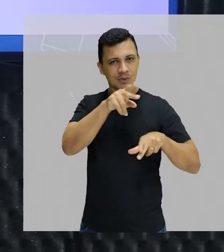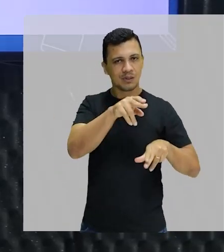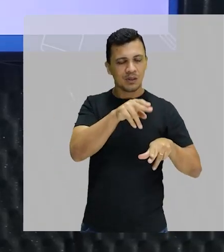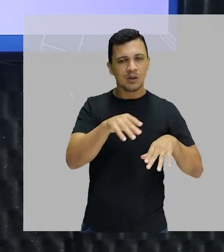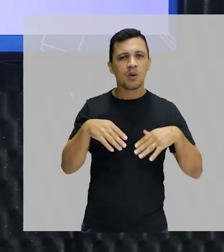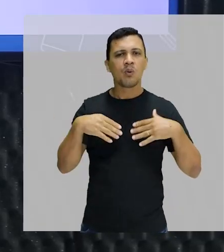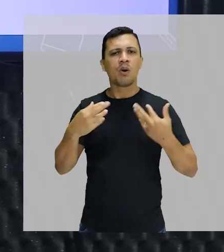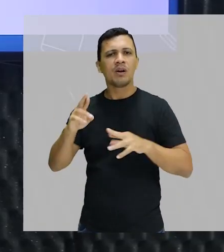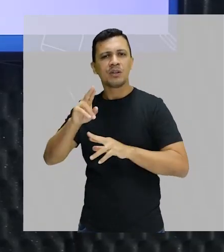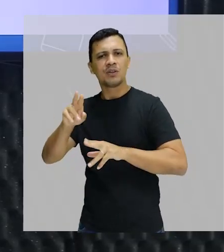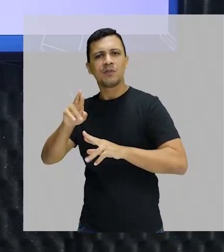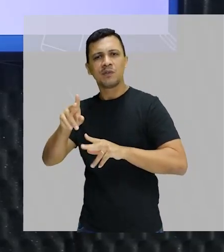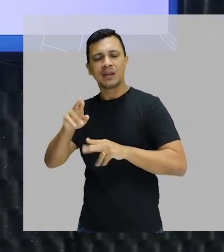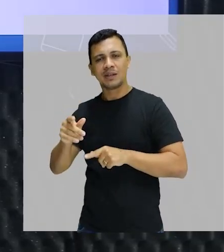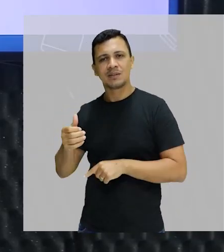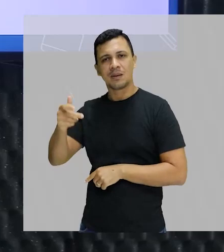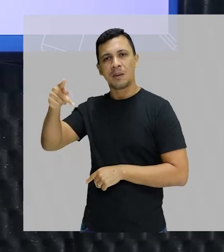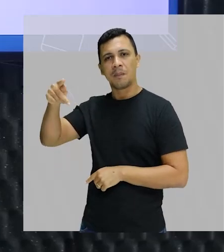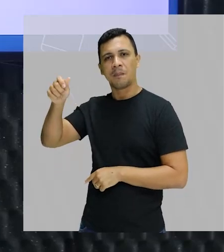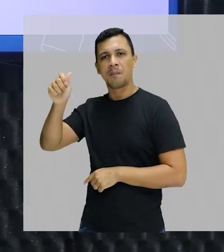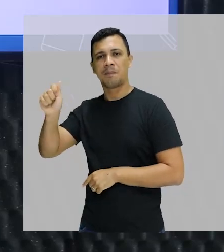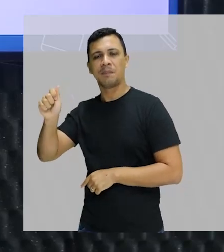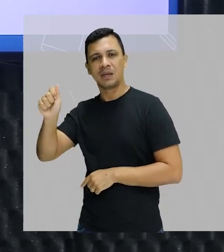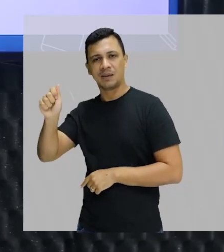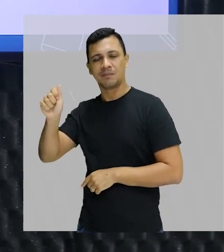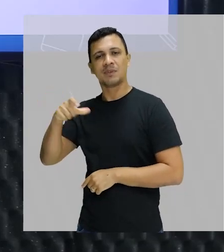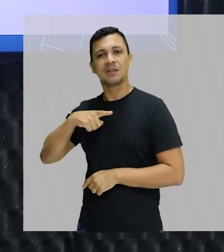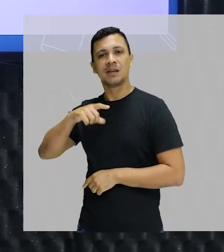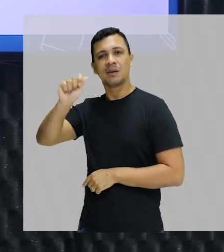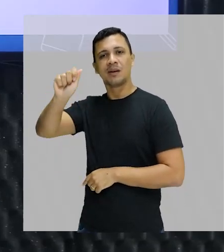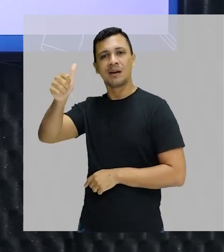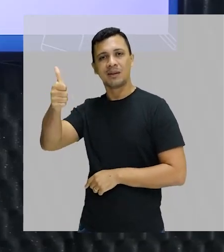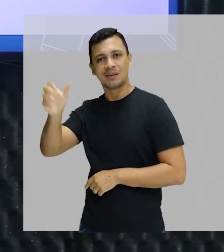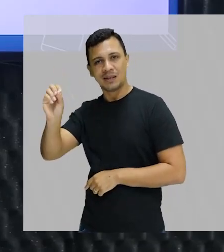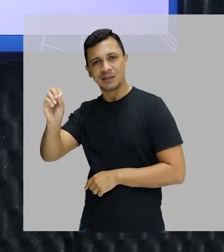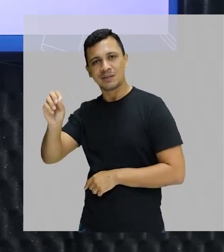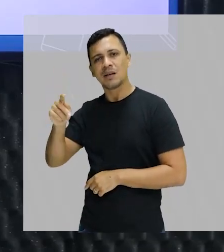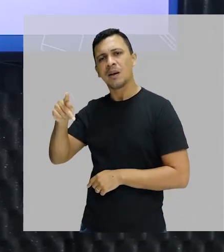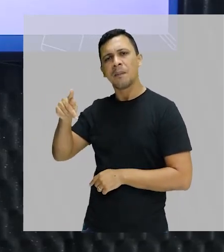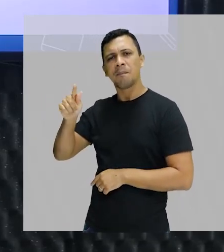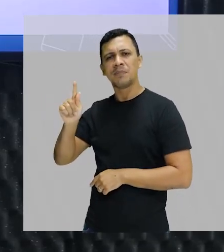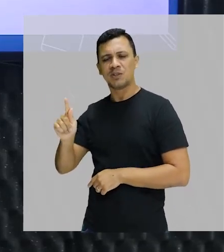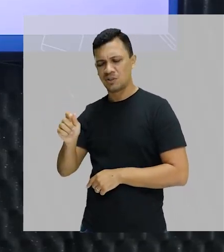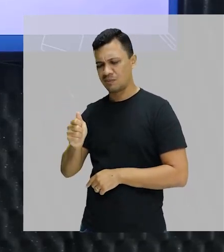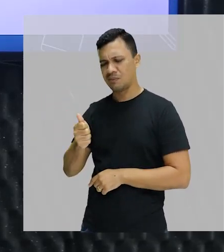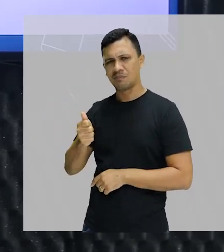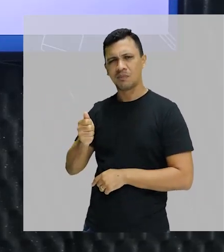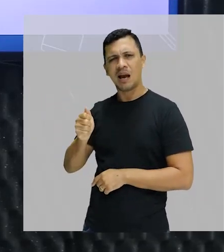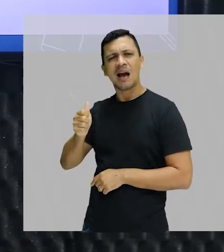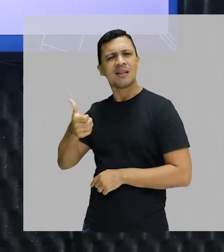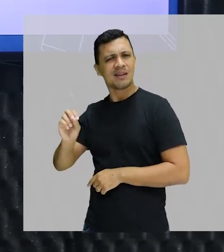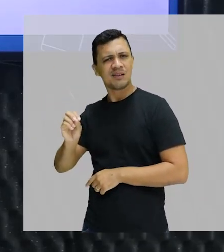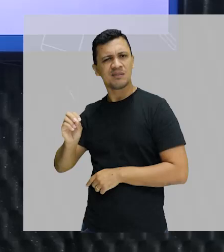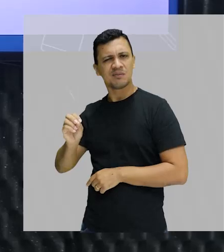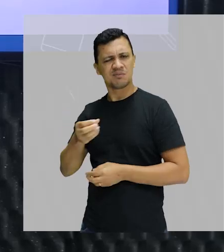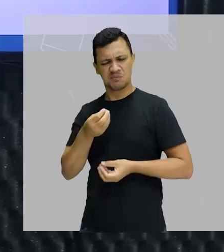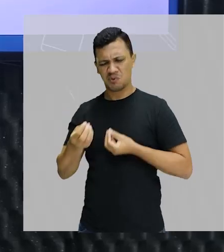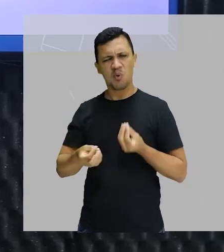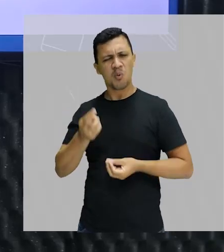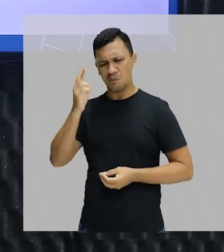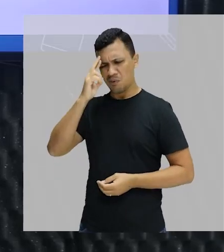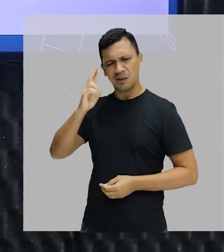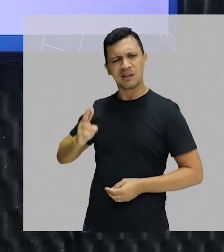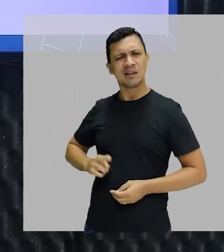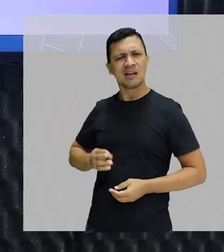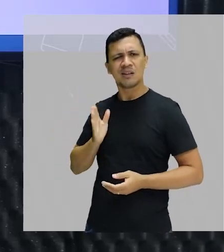o 10º termo da PA? Bem, aqui a gente já para e faz aquele comentário. Renata, PA, mas PA nós não já estudamos, já até